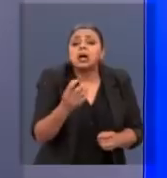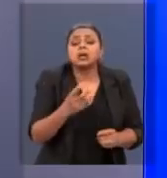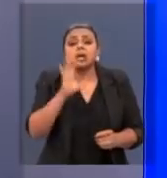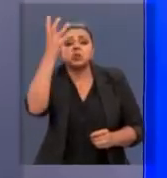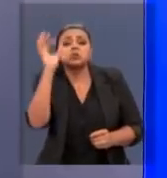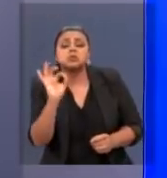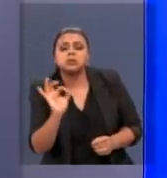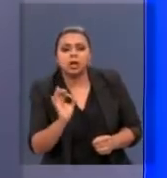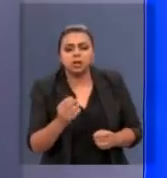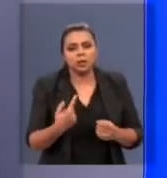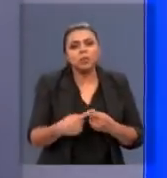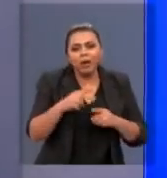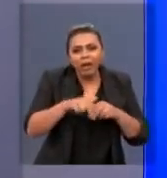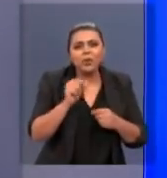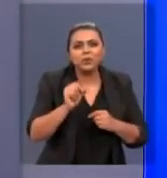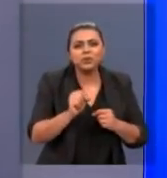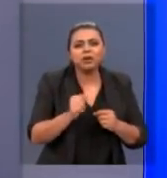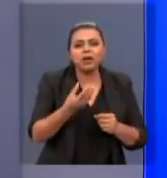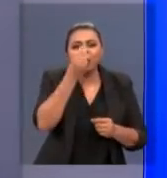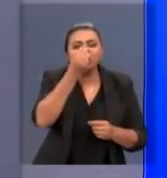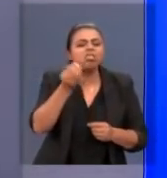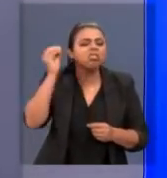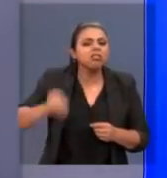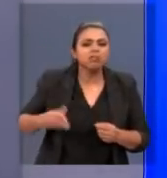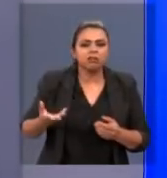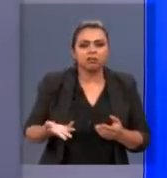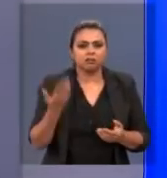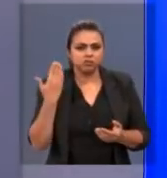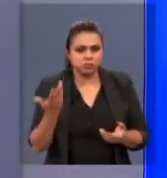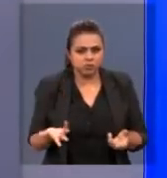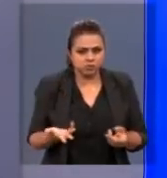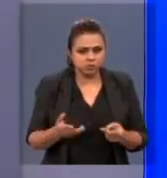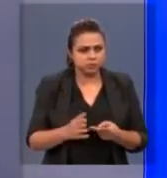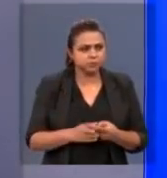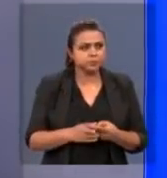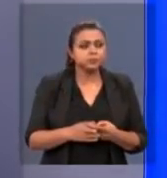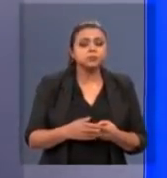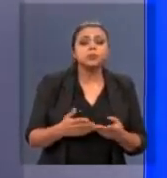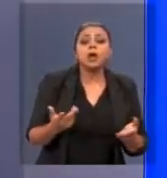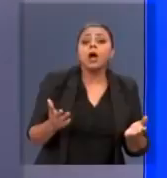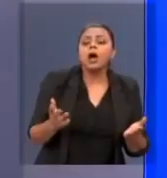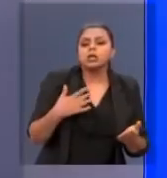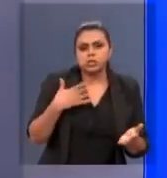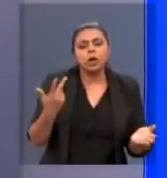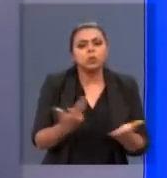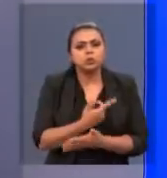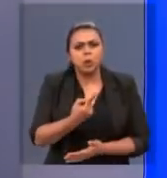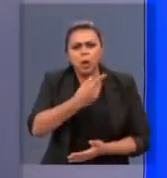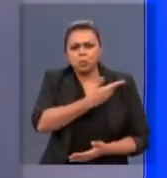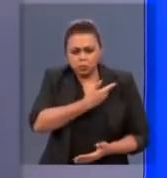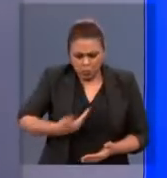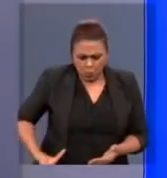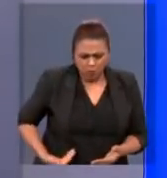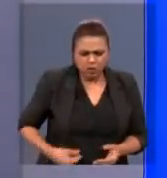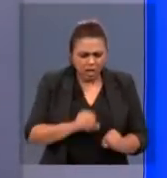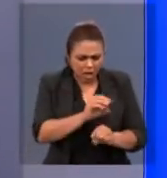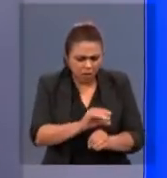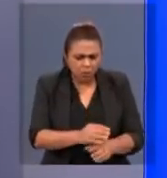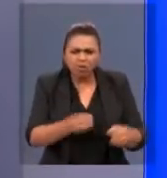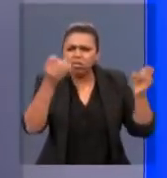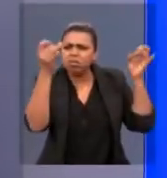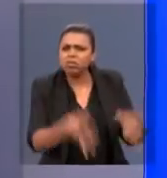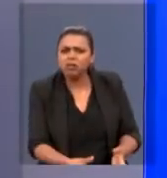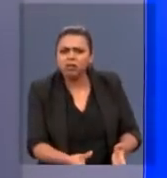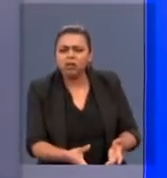velha política teve com a educação até hoje alguém que já governou o estado afundou educação está nos números